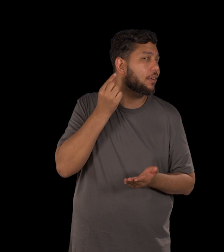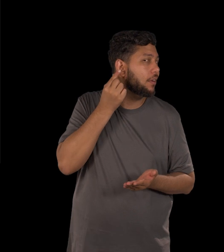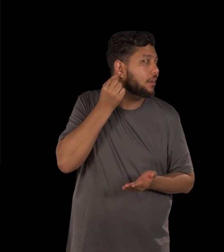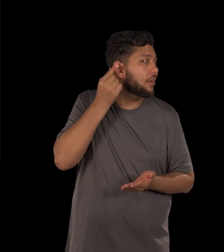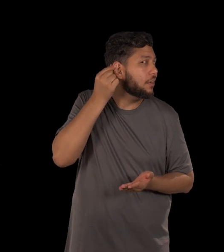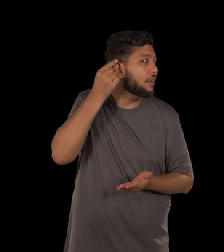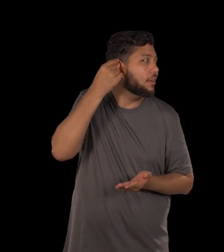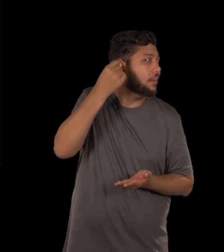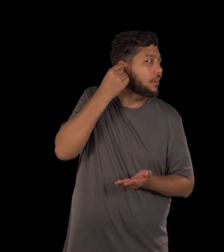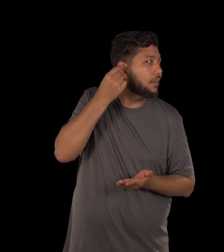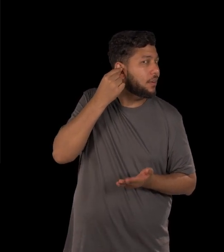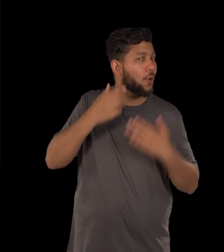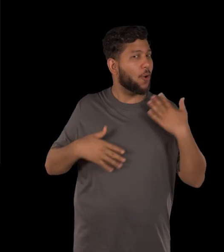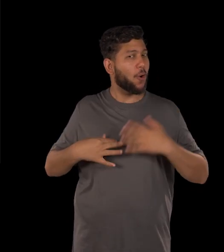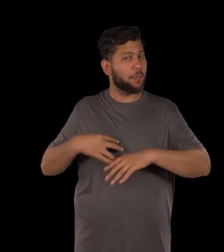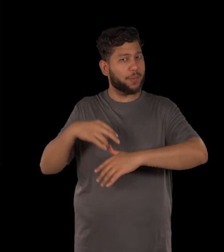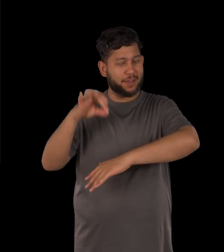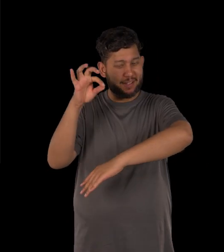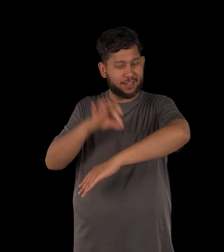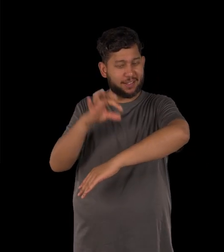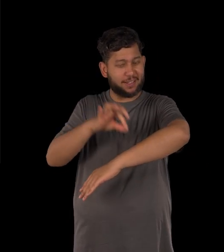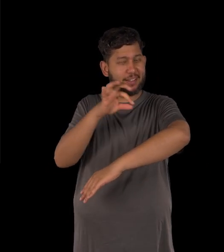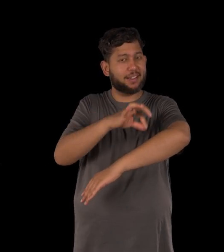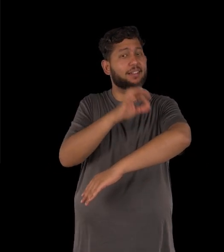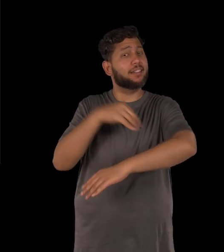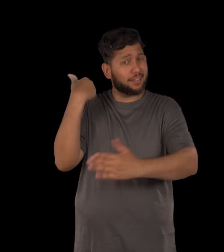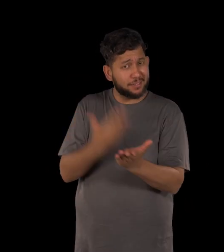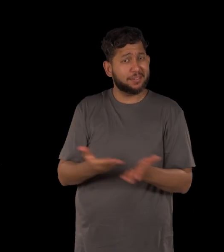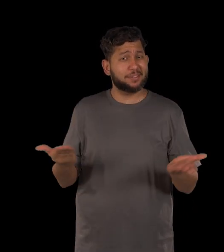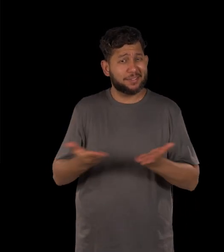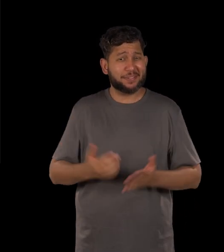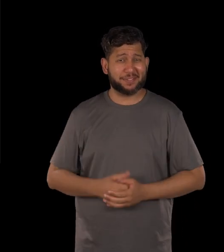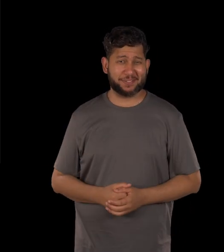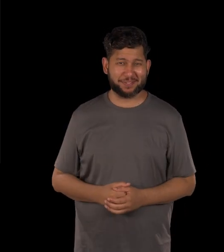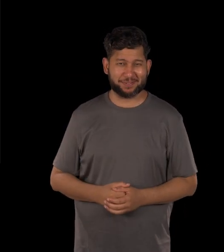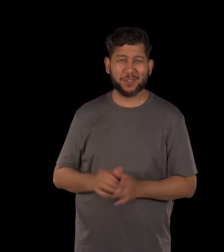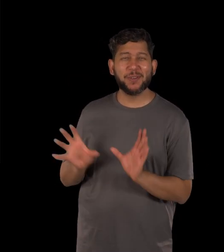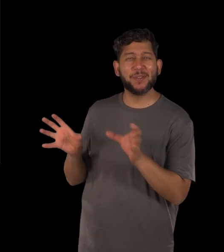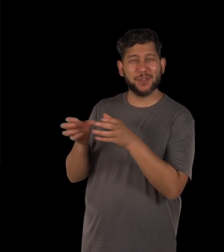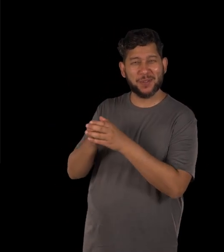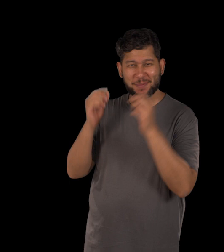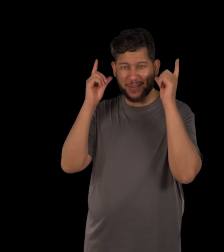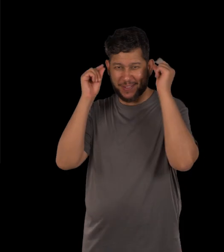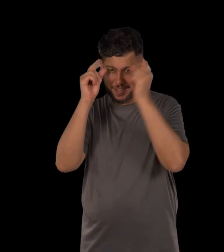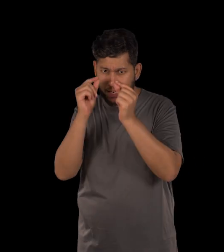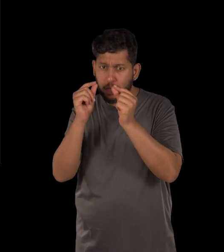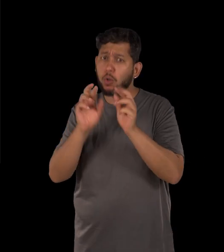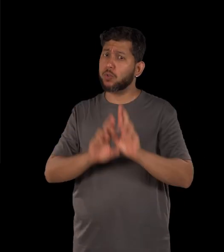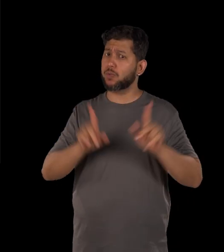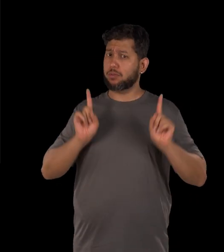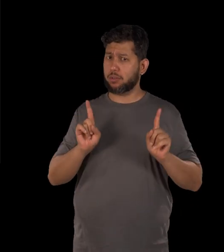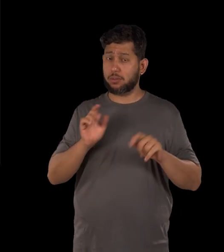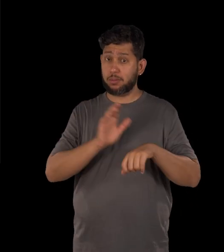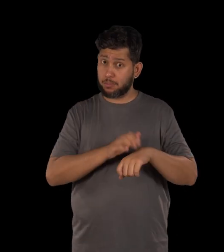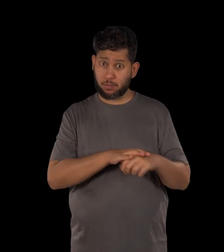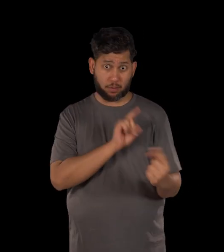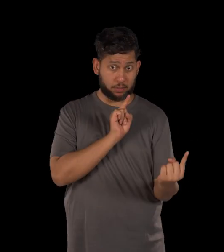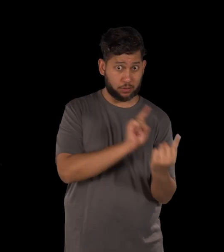foram desenvolvidas e são usadas até hoje. Os gregos promovem os atendimentos mais